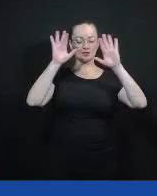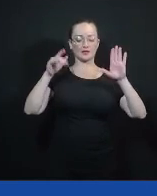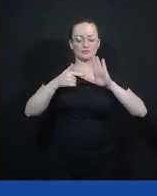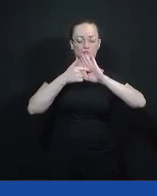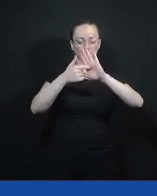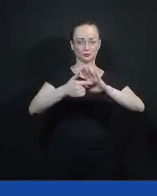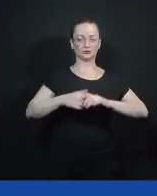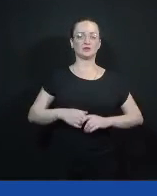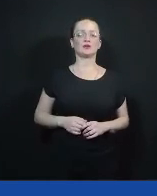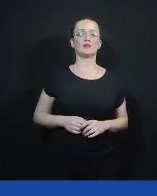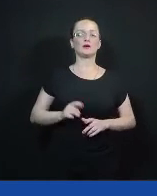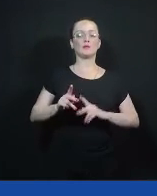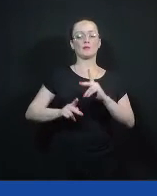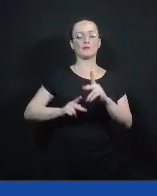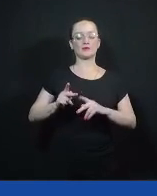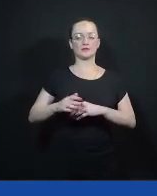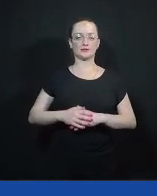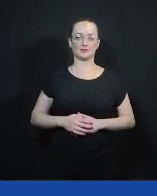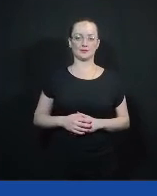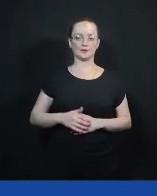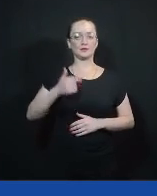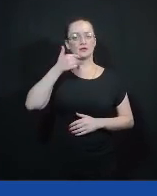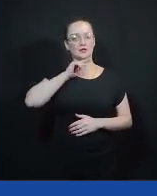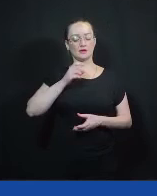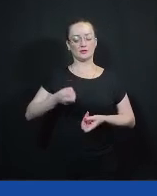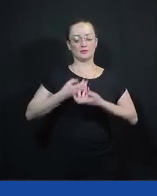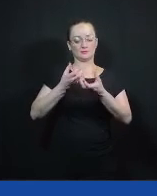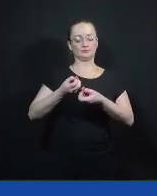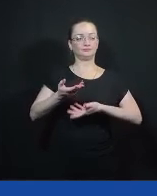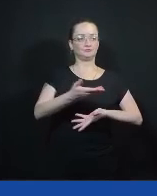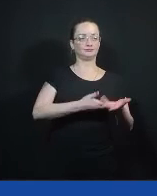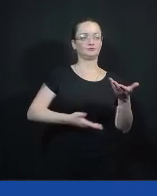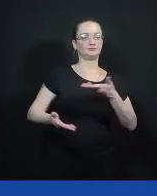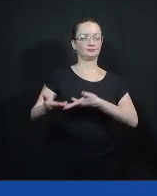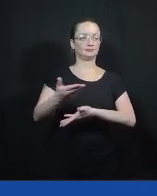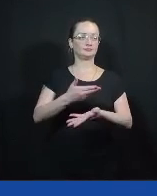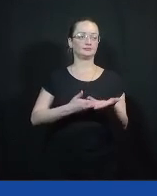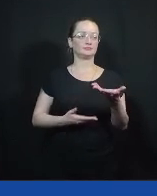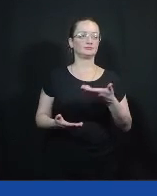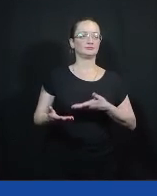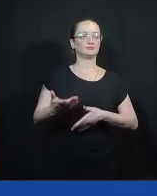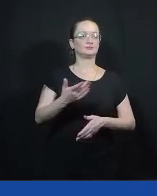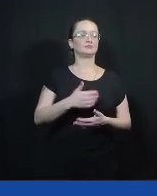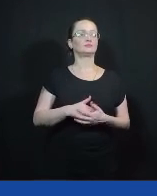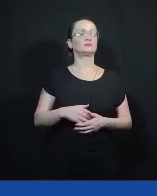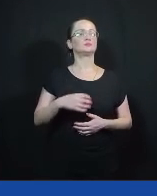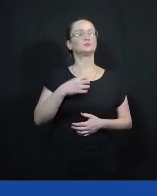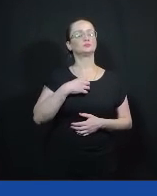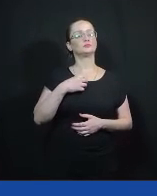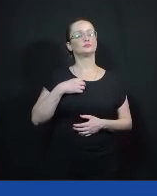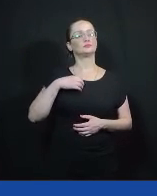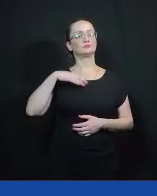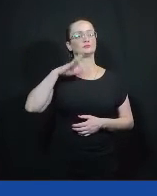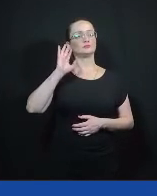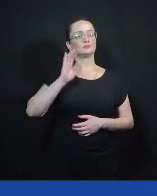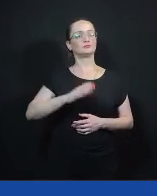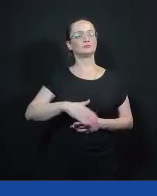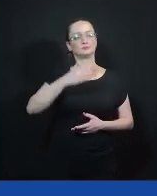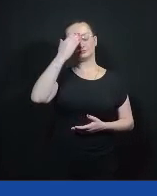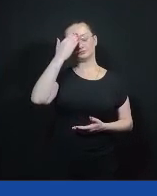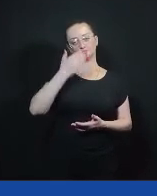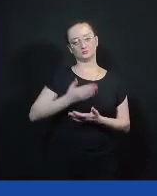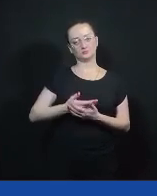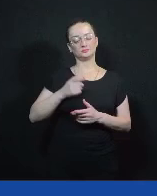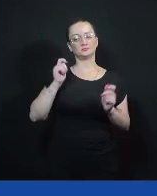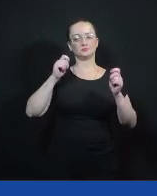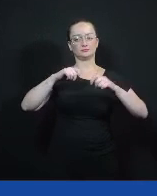a população, para fazer com que as informações circulassem de uma forma com maior